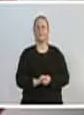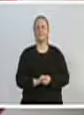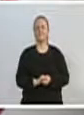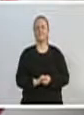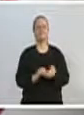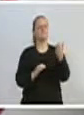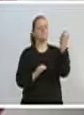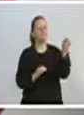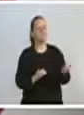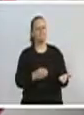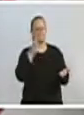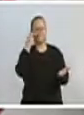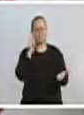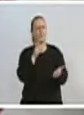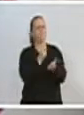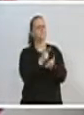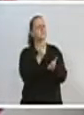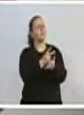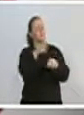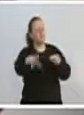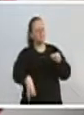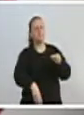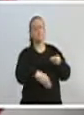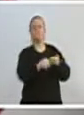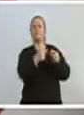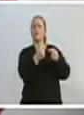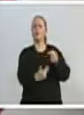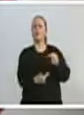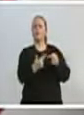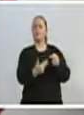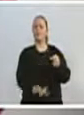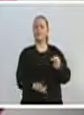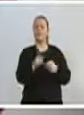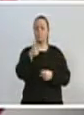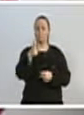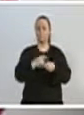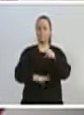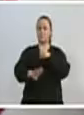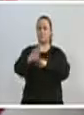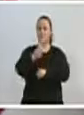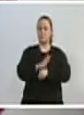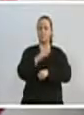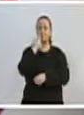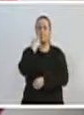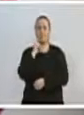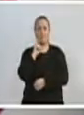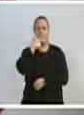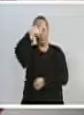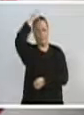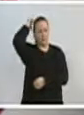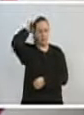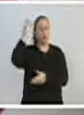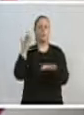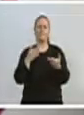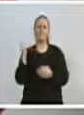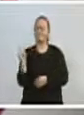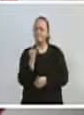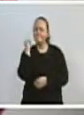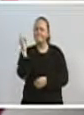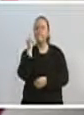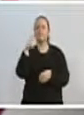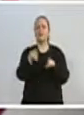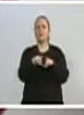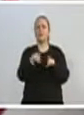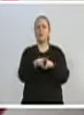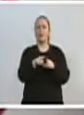qualidade nesse debate. É um projeto, sim, do vereador Zeca, mas também do vereador Adriano, do vereador Fábio Fiedler, da importância das faixas elevadas em